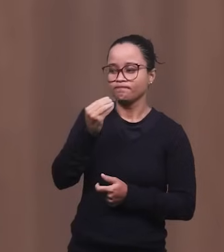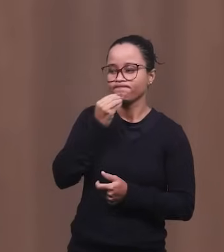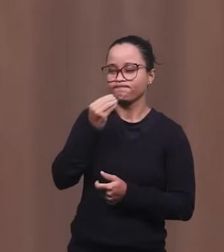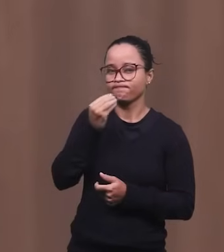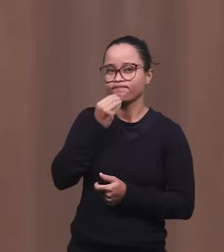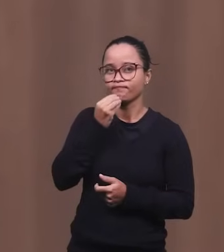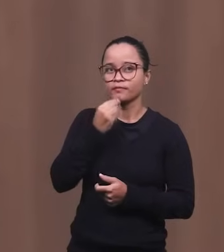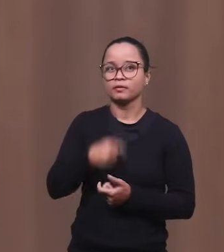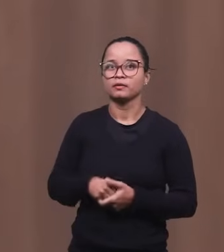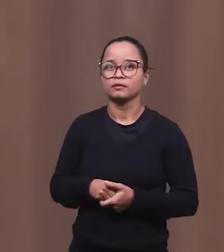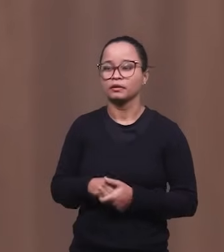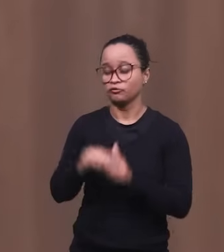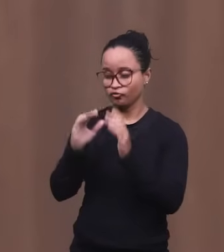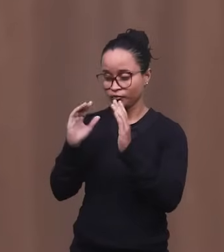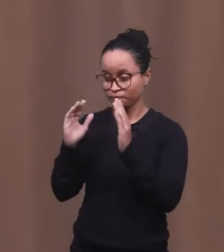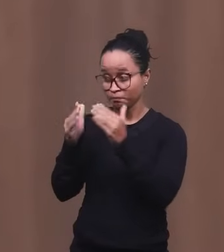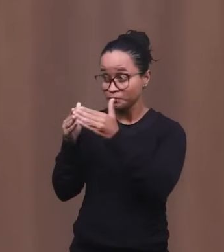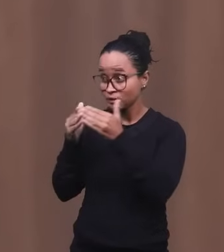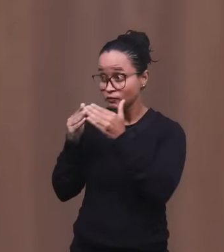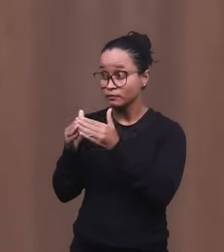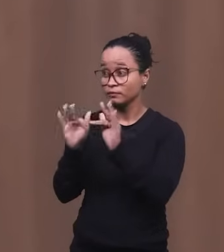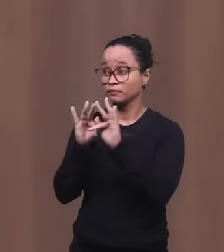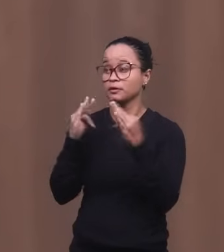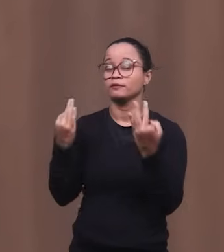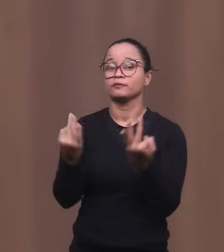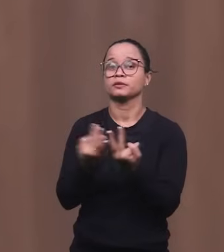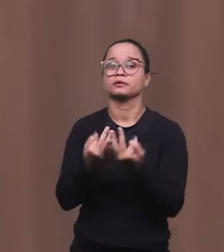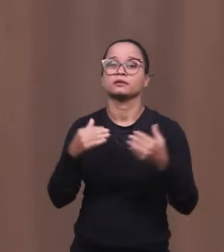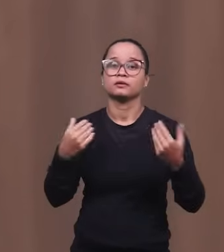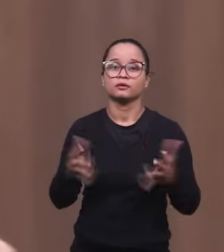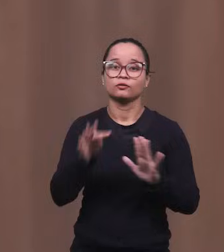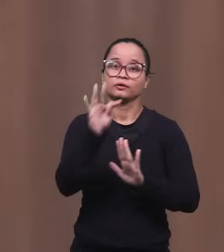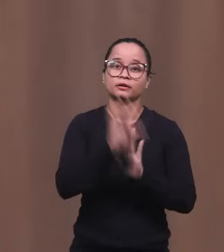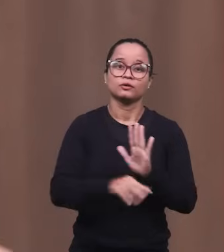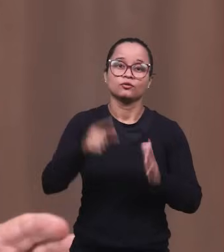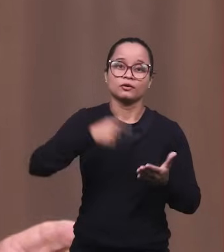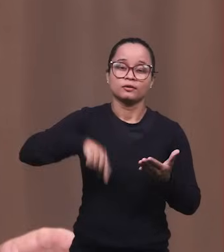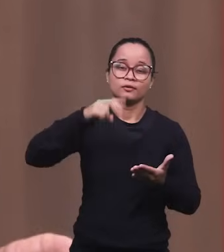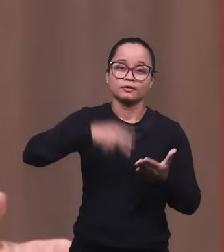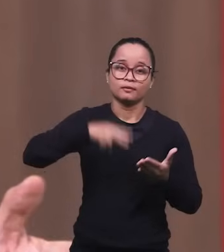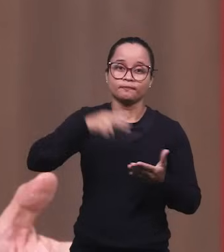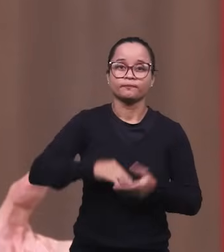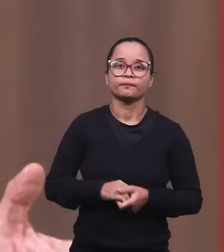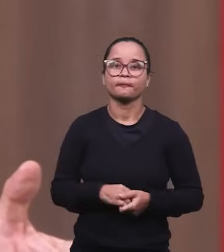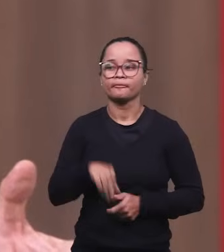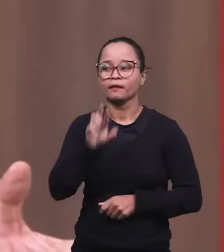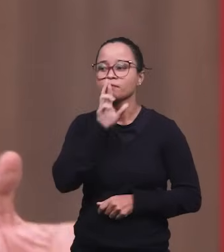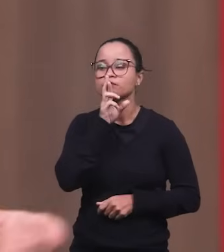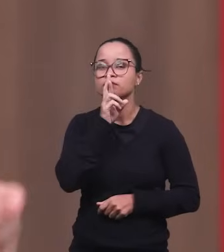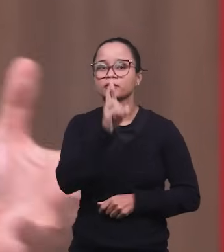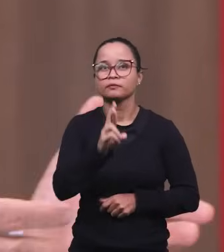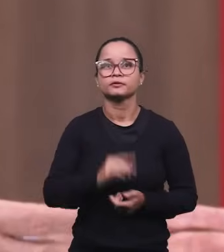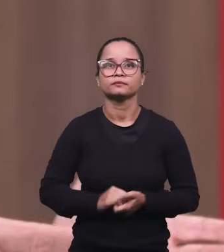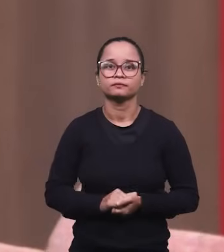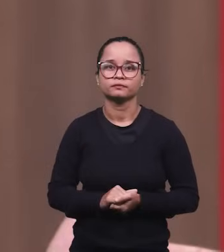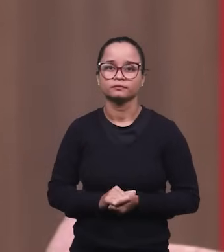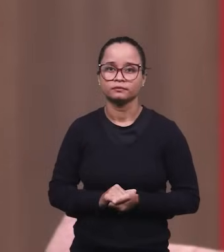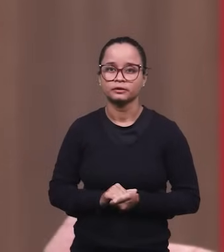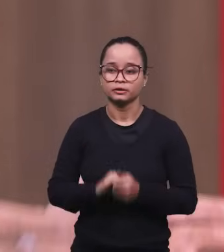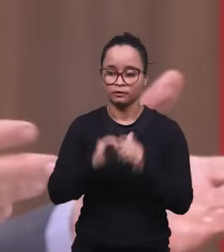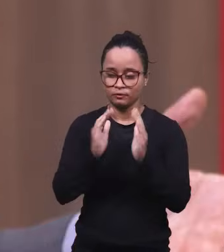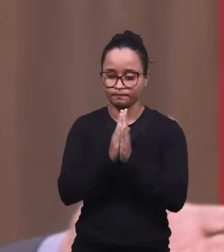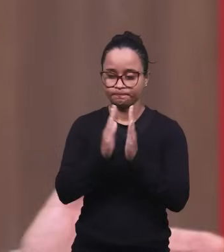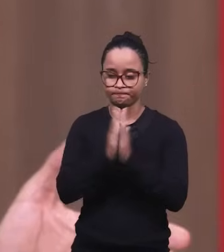uma oportunidade de interceder pela sua família. E o texto que nós lemos fala agora já da resposta da